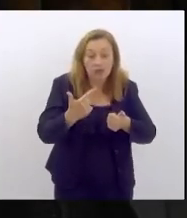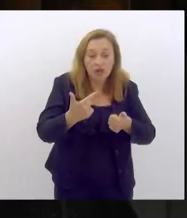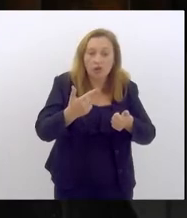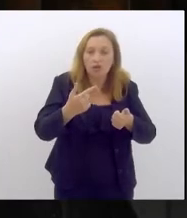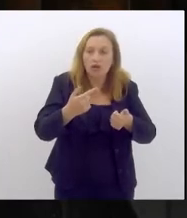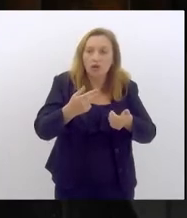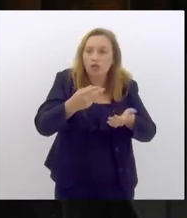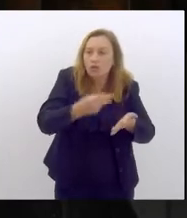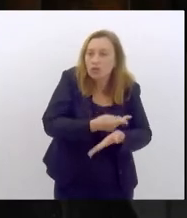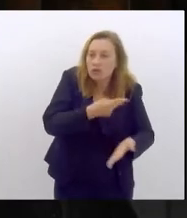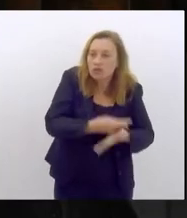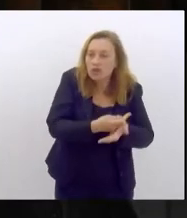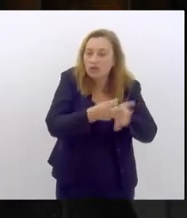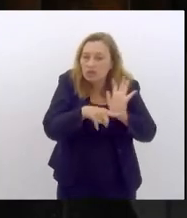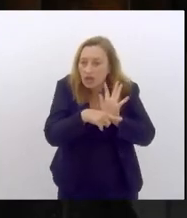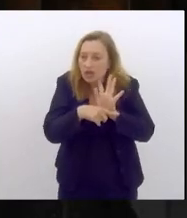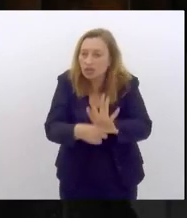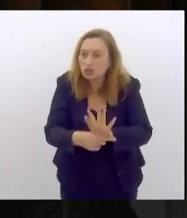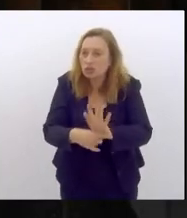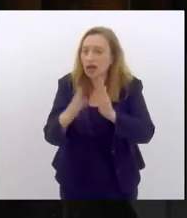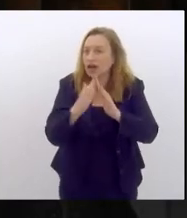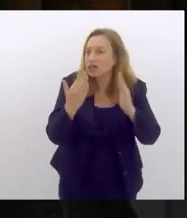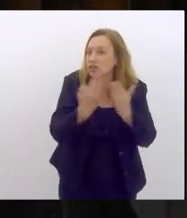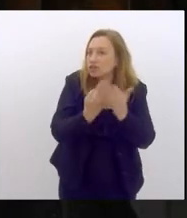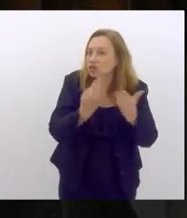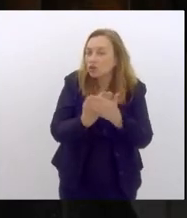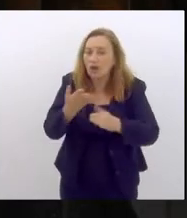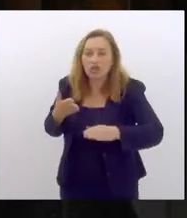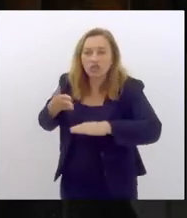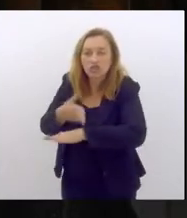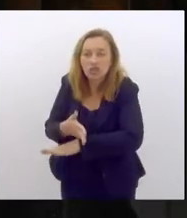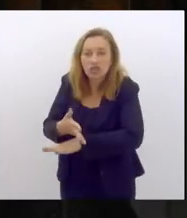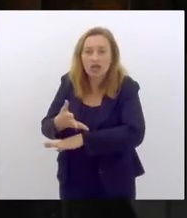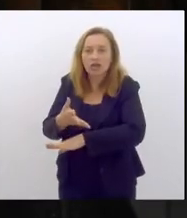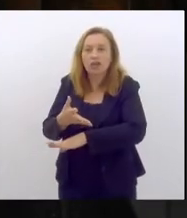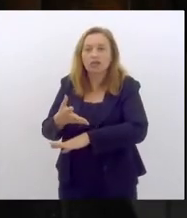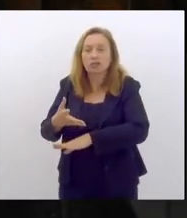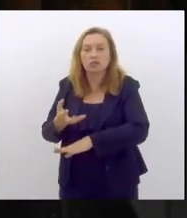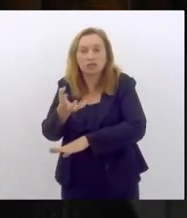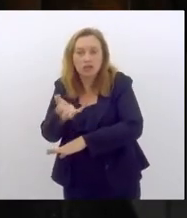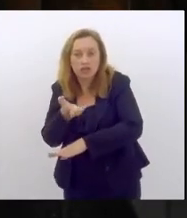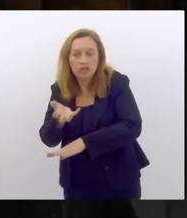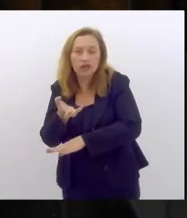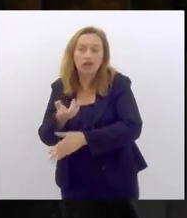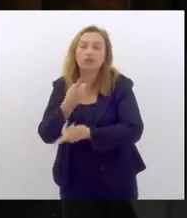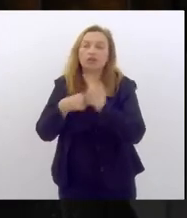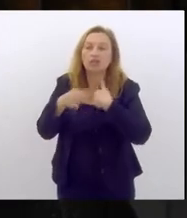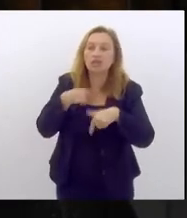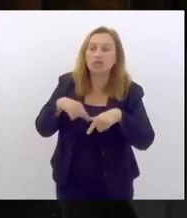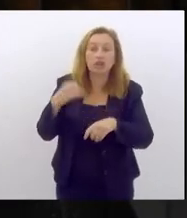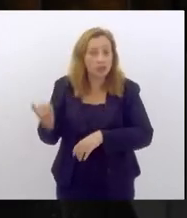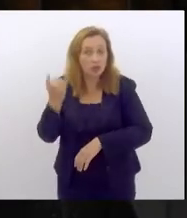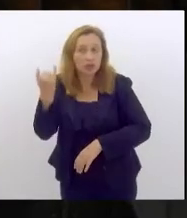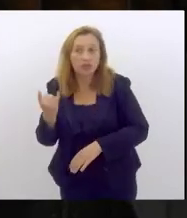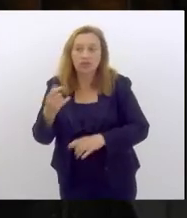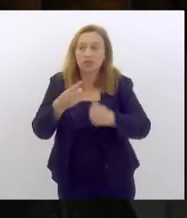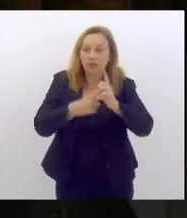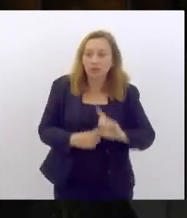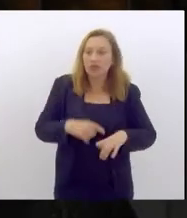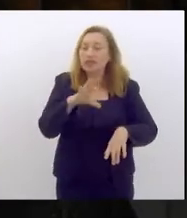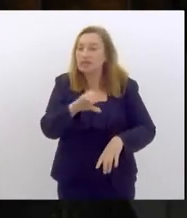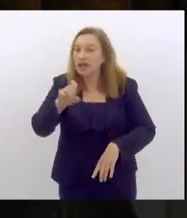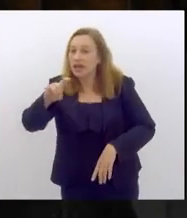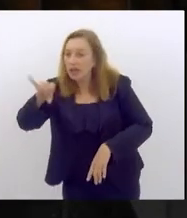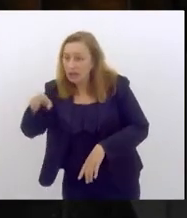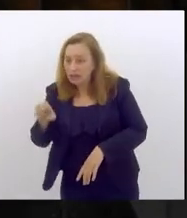de aprendizagem e ajudar as escolas a chegarem onde tanto desejam. É importantíssimo, a gente não pode ficar só dependendo do SAEB.